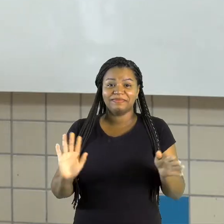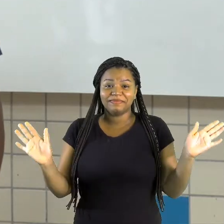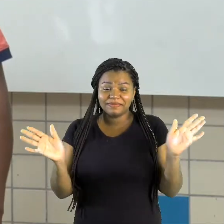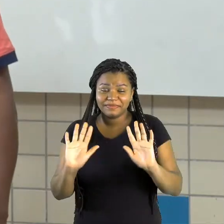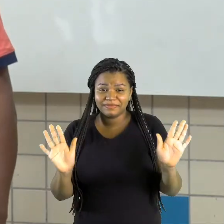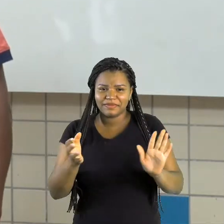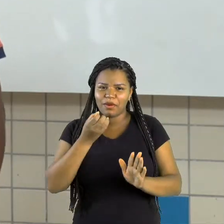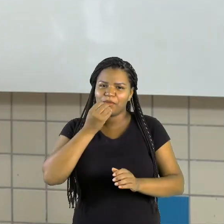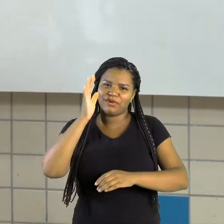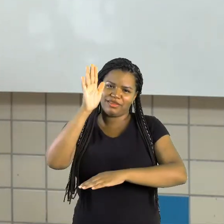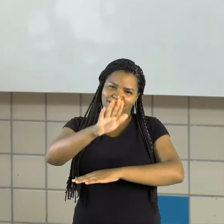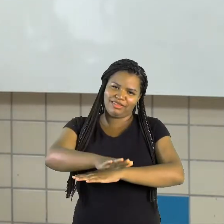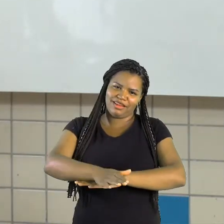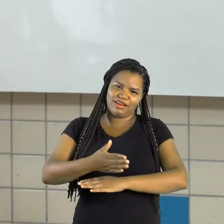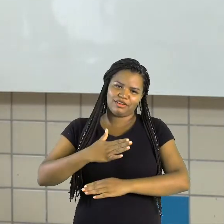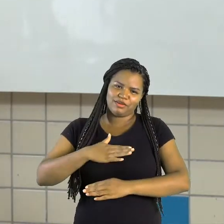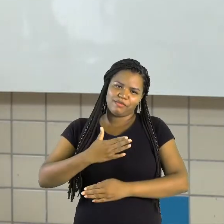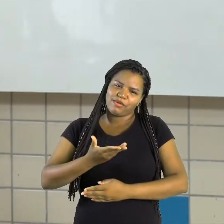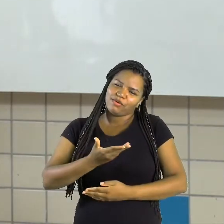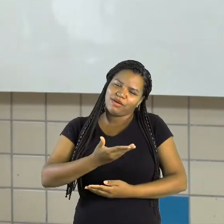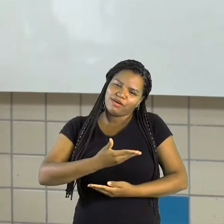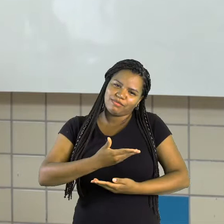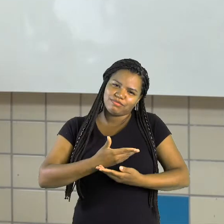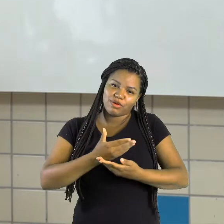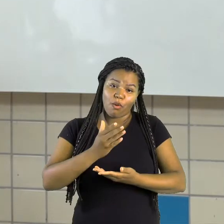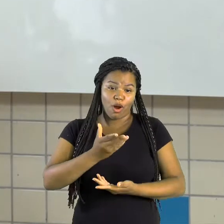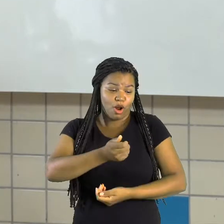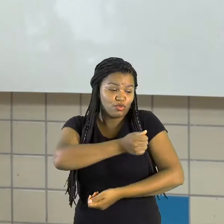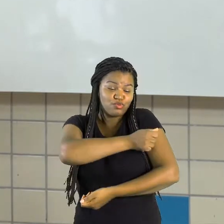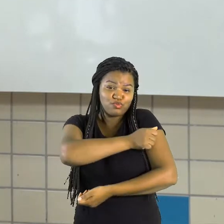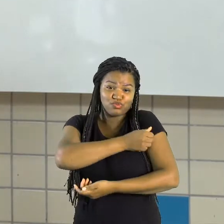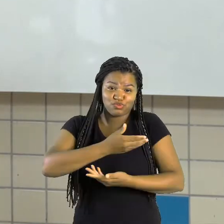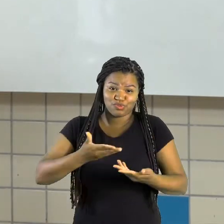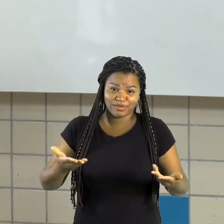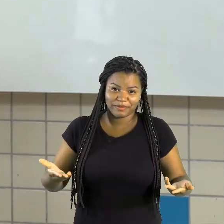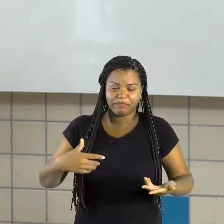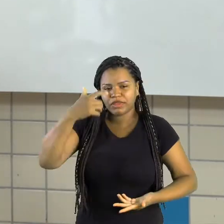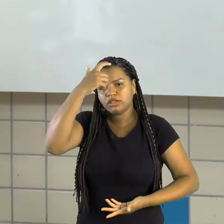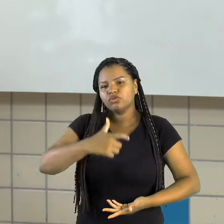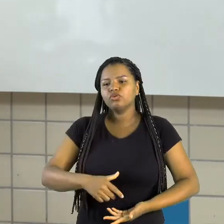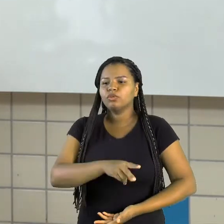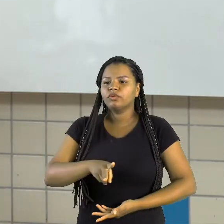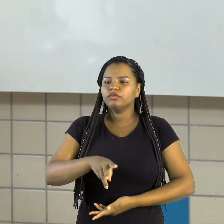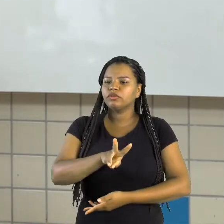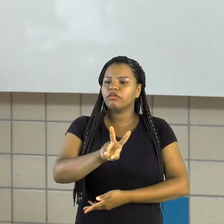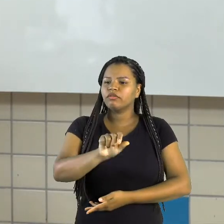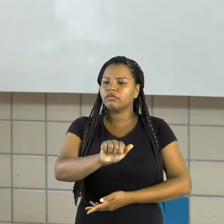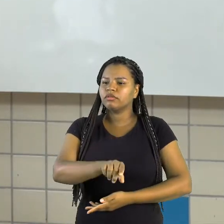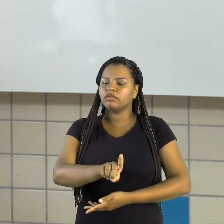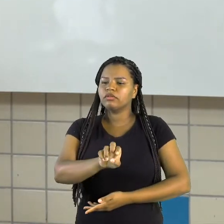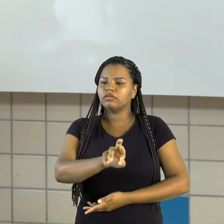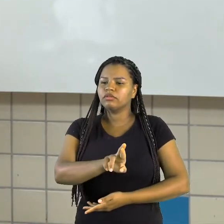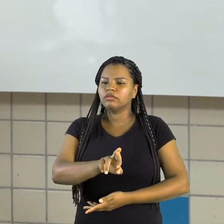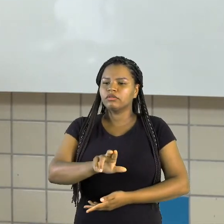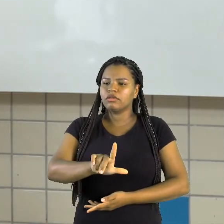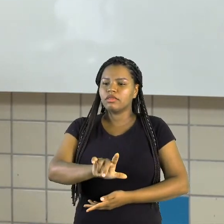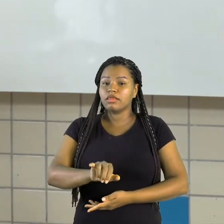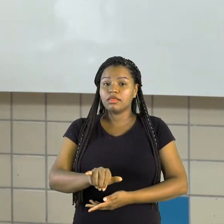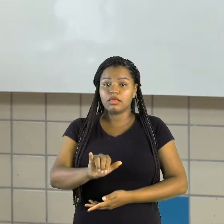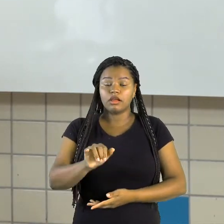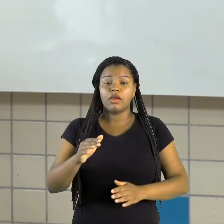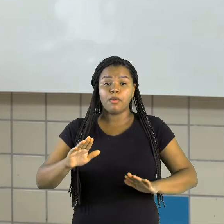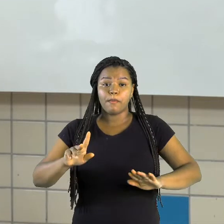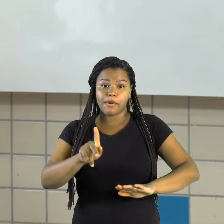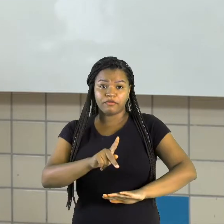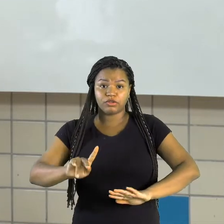Olá, boa tarde, meus caros alunos. Sou o professor Vanderlei Pedro de Araújo Silva, professor de História da Escola Municipal